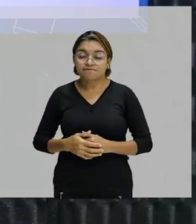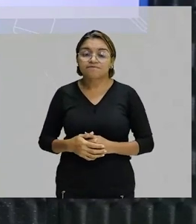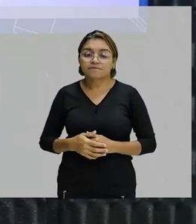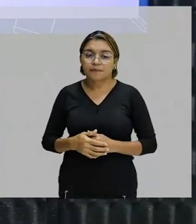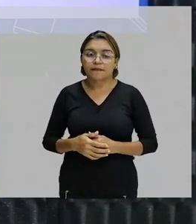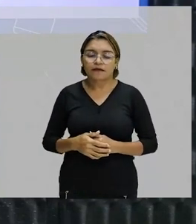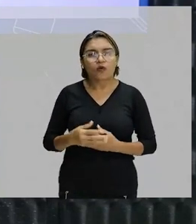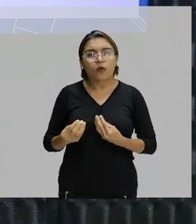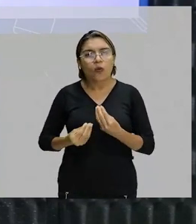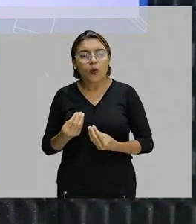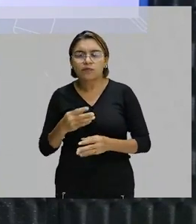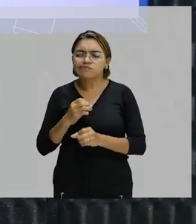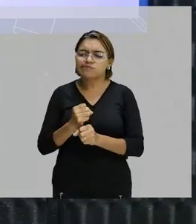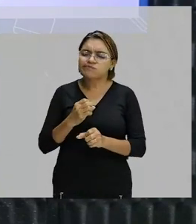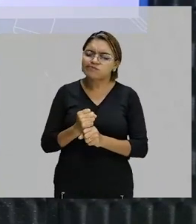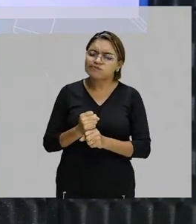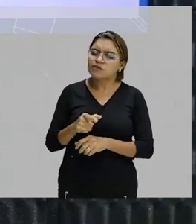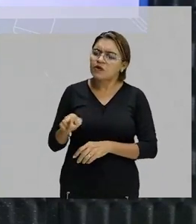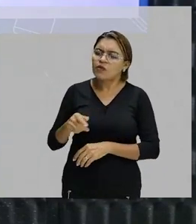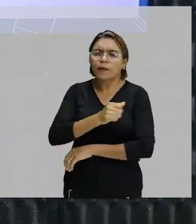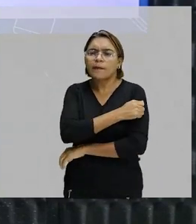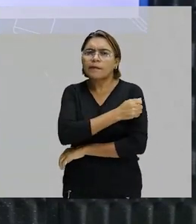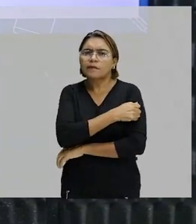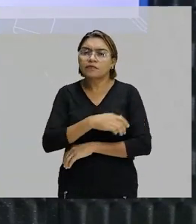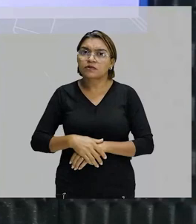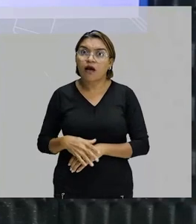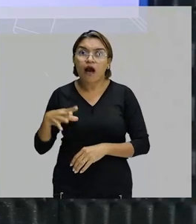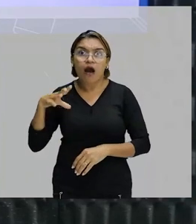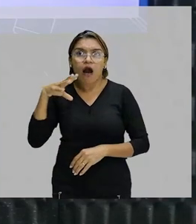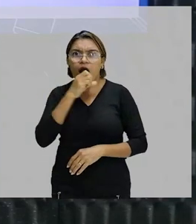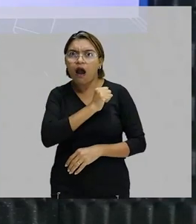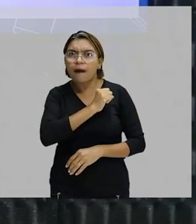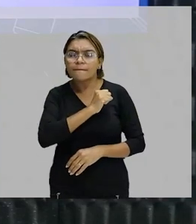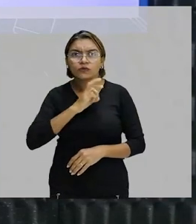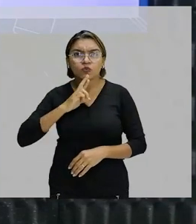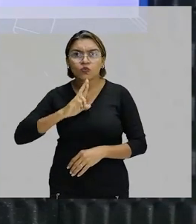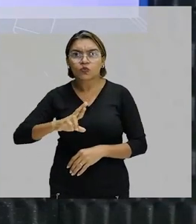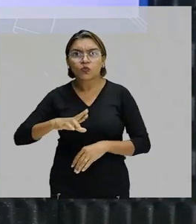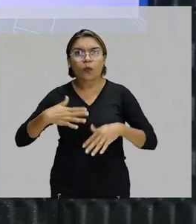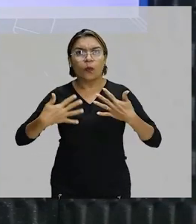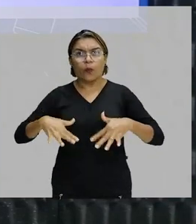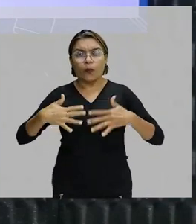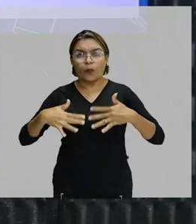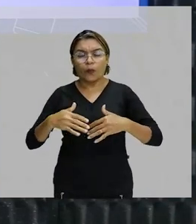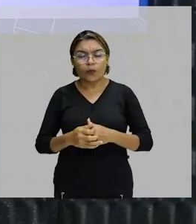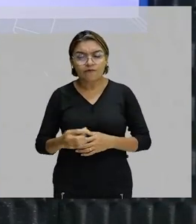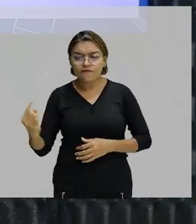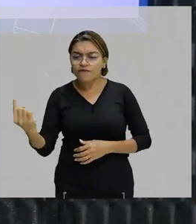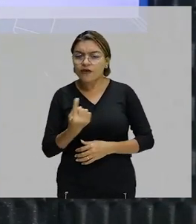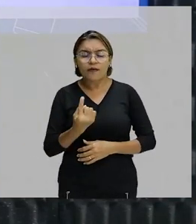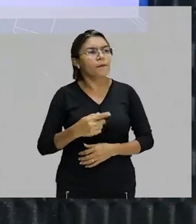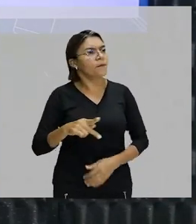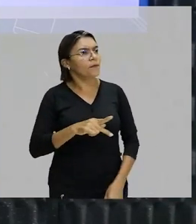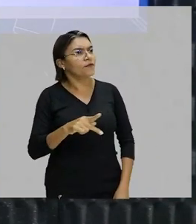para ele fazer essa conta e com menos de 5 minutos ou no máximo até 10 minutos ele chegou pro professor e disse